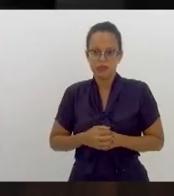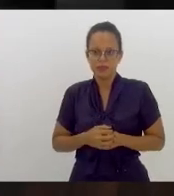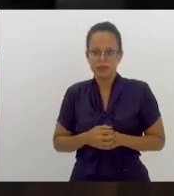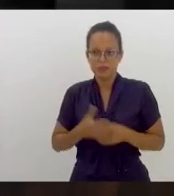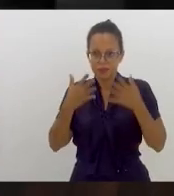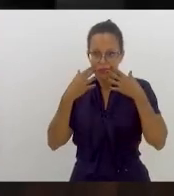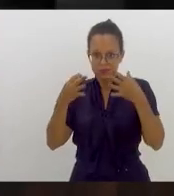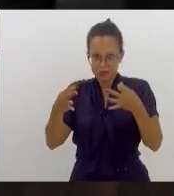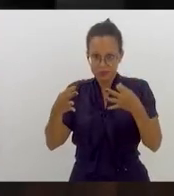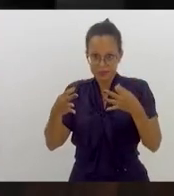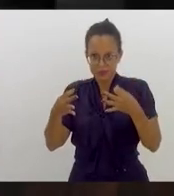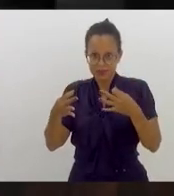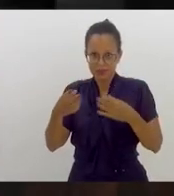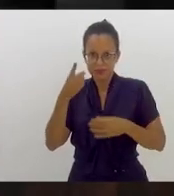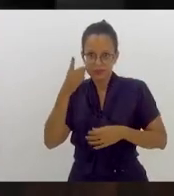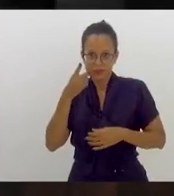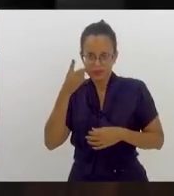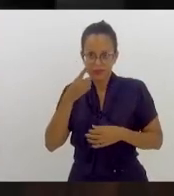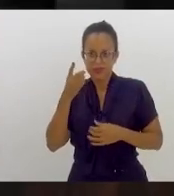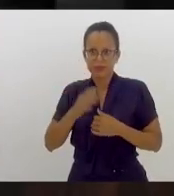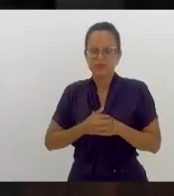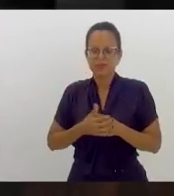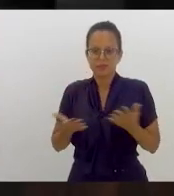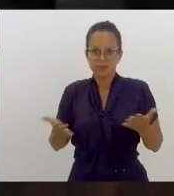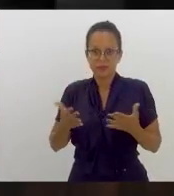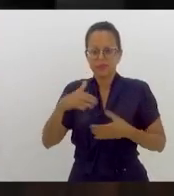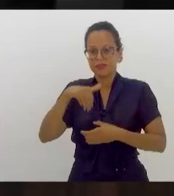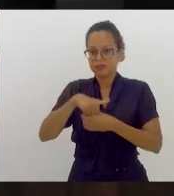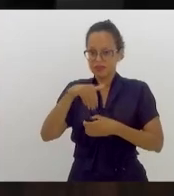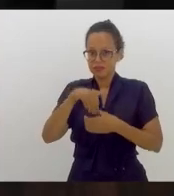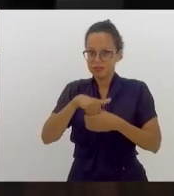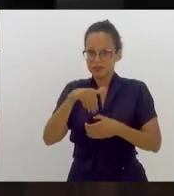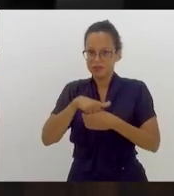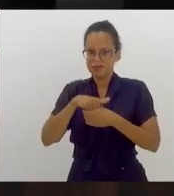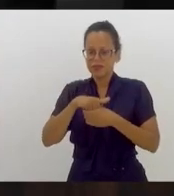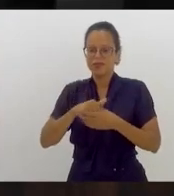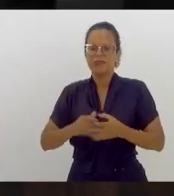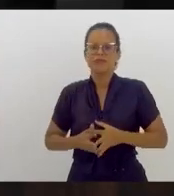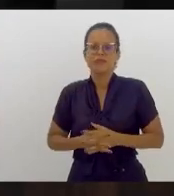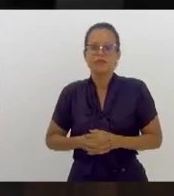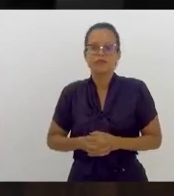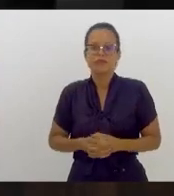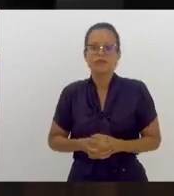Atenção, senhores parlamentares, estamos em procedimento de votação.